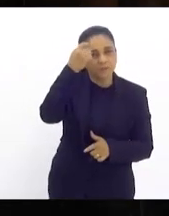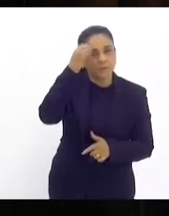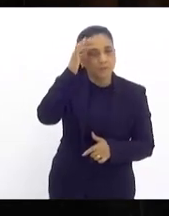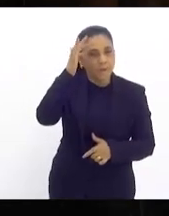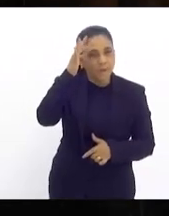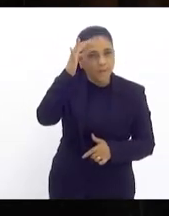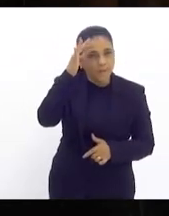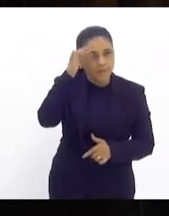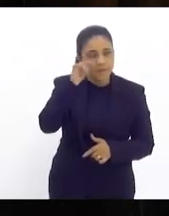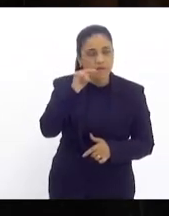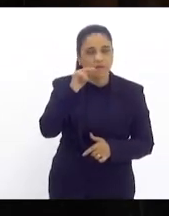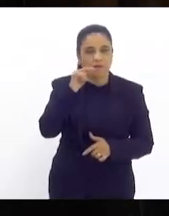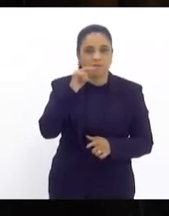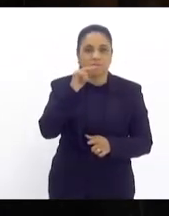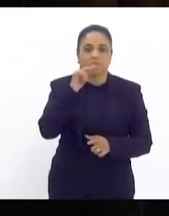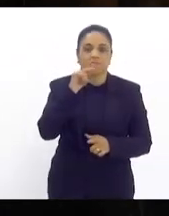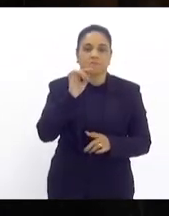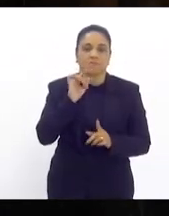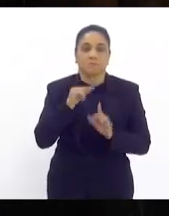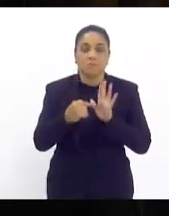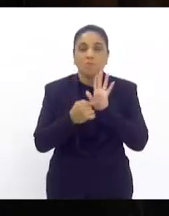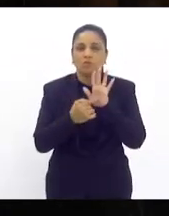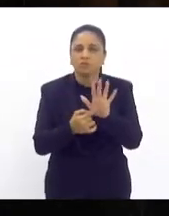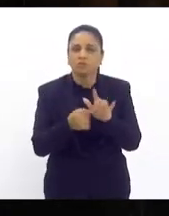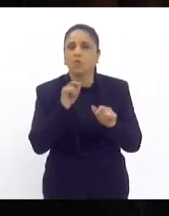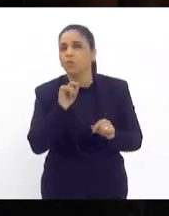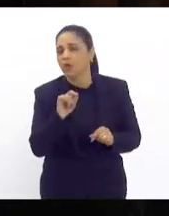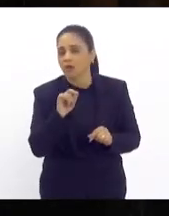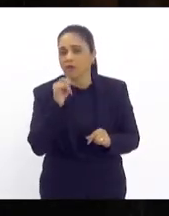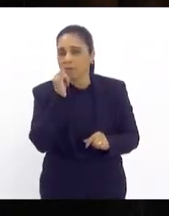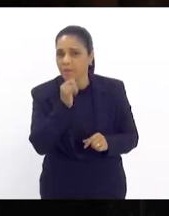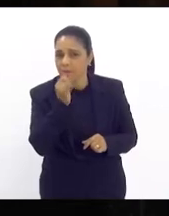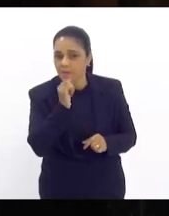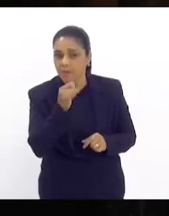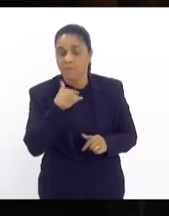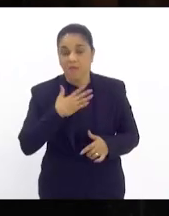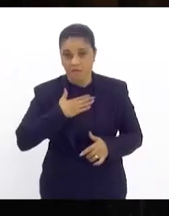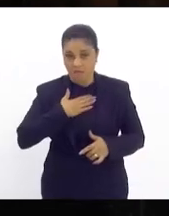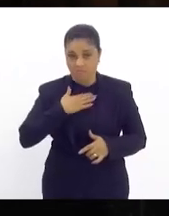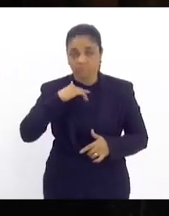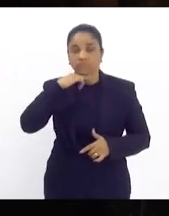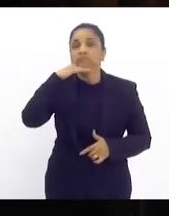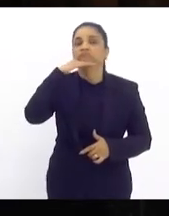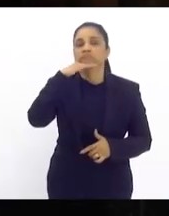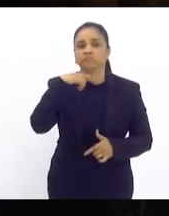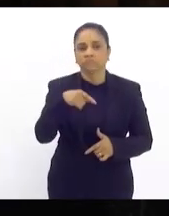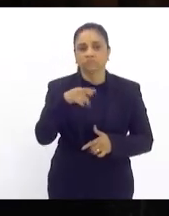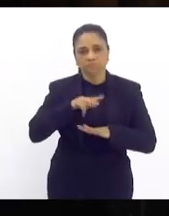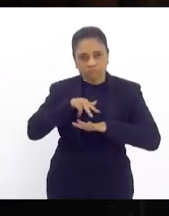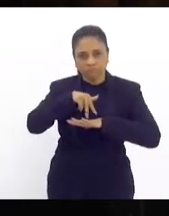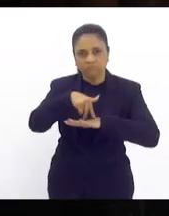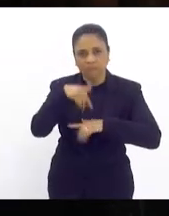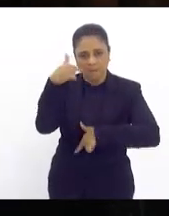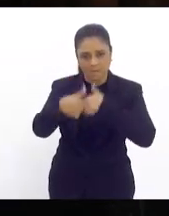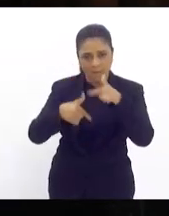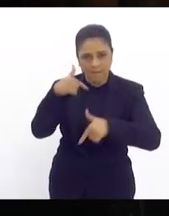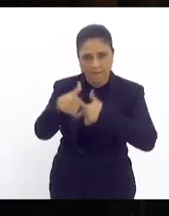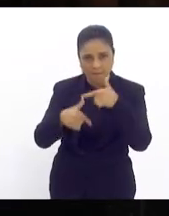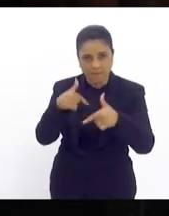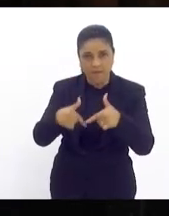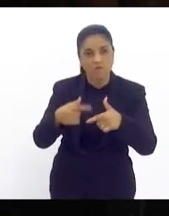que obviamente a minha cabeça vai continuar erguida e a minha cabeça vai